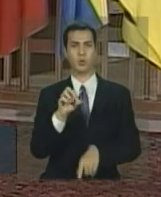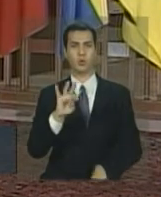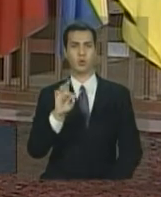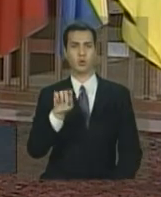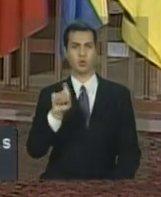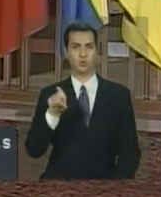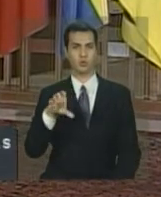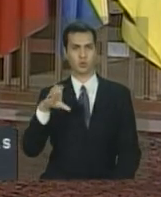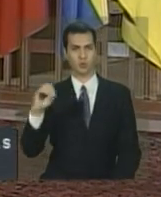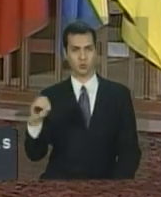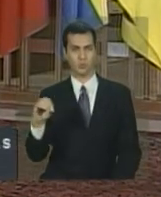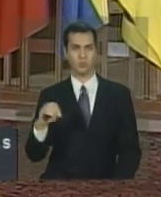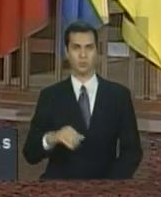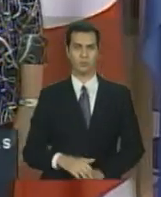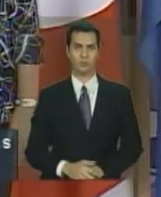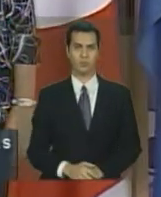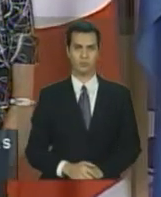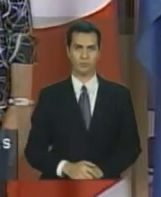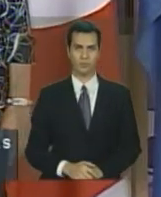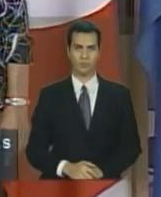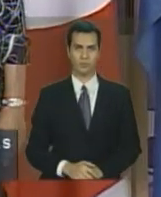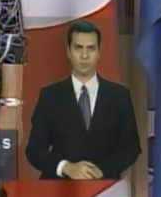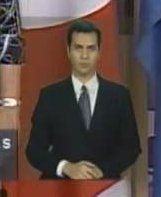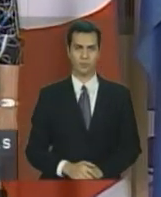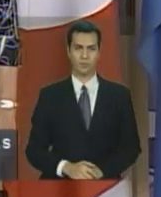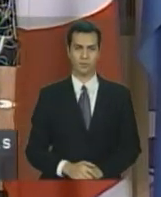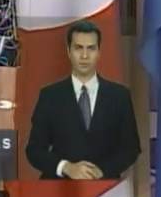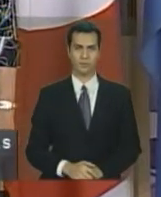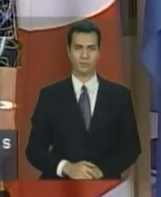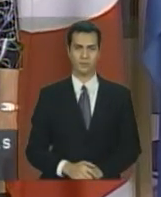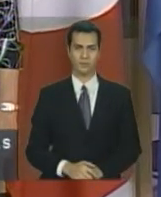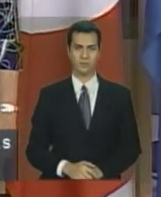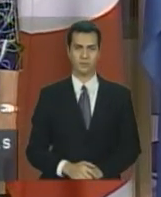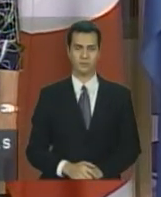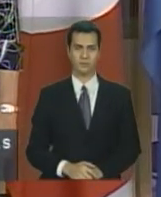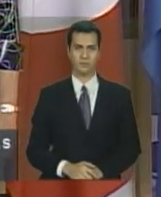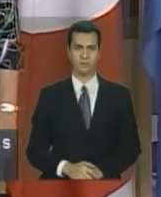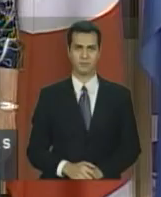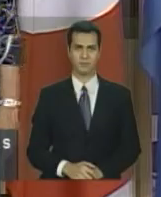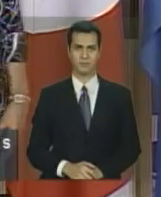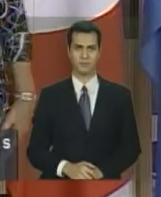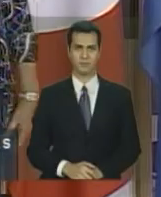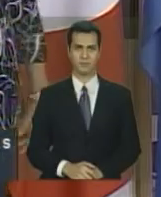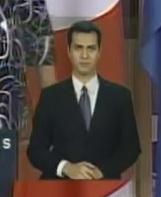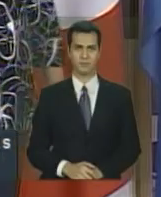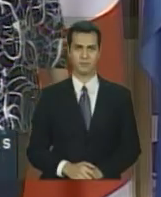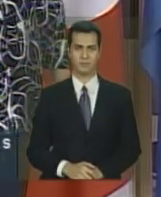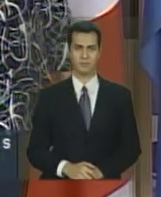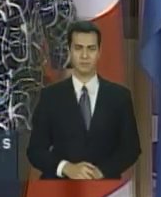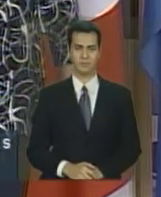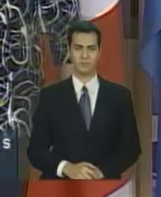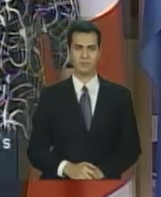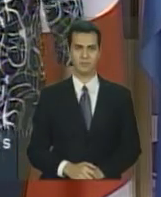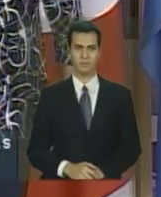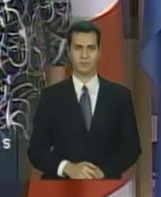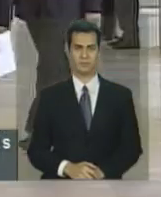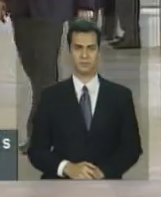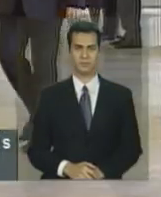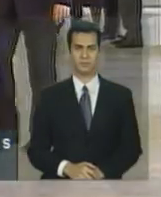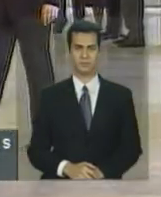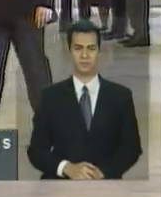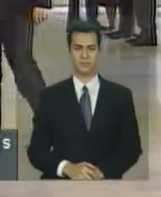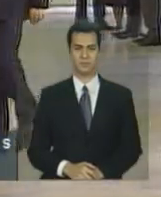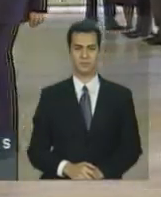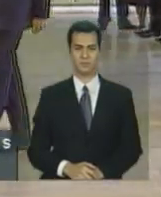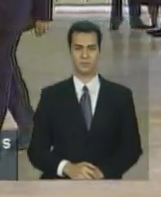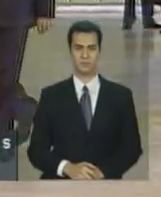oriental. Você acompanha a Ordem Soberana Militar de Malta, Bernard Mentier.